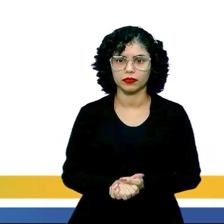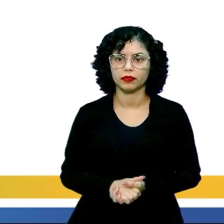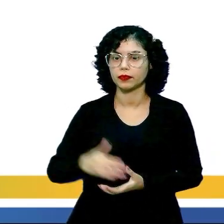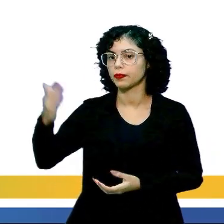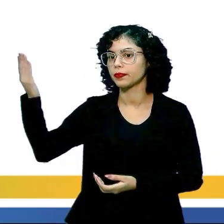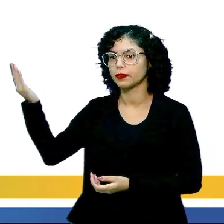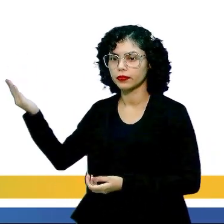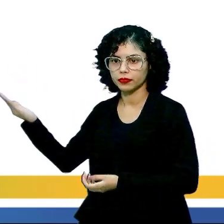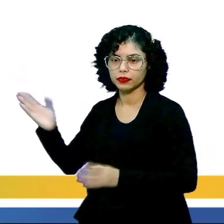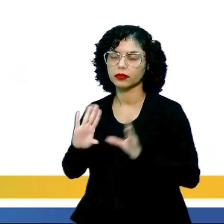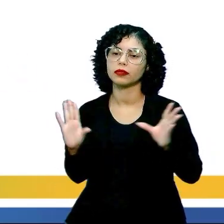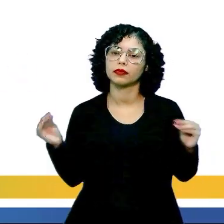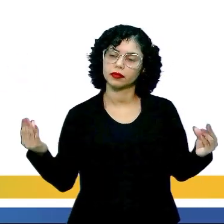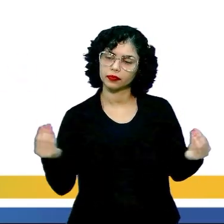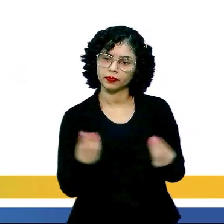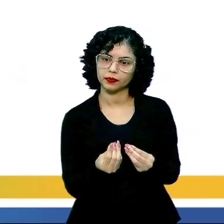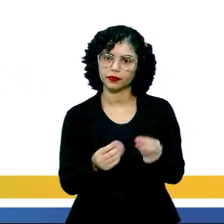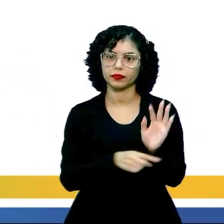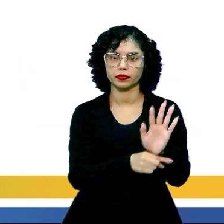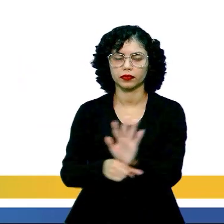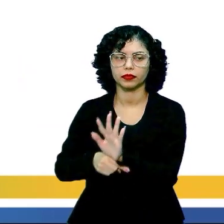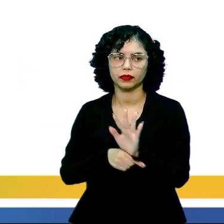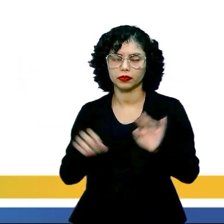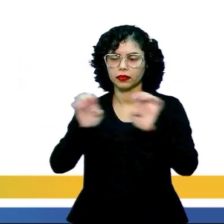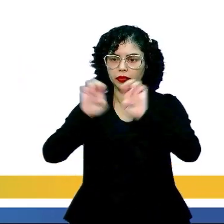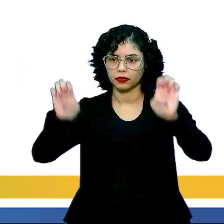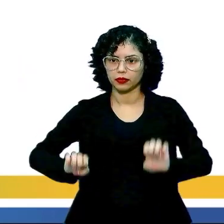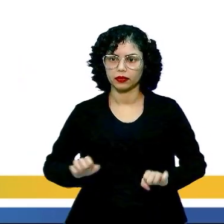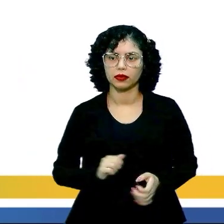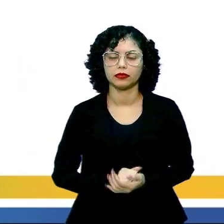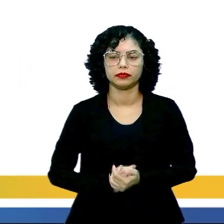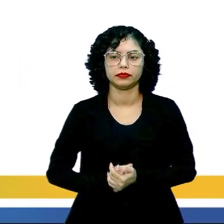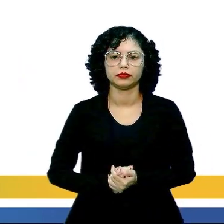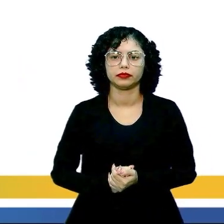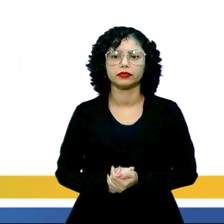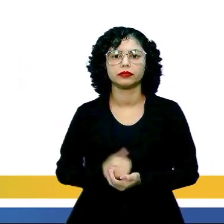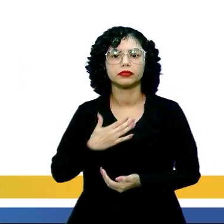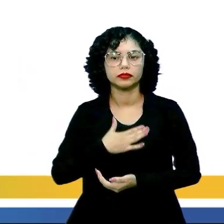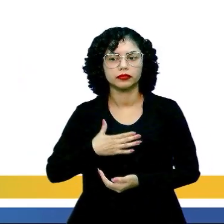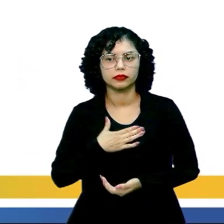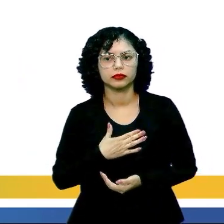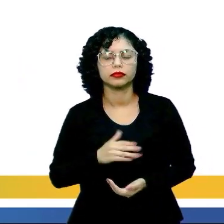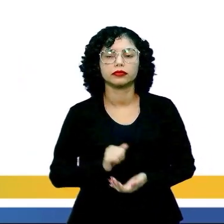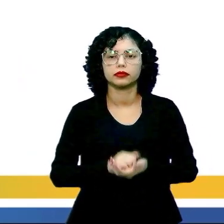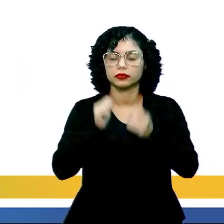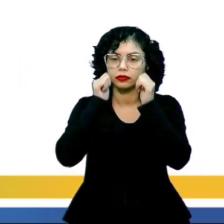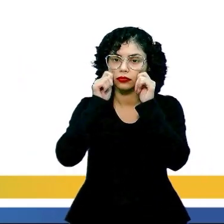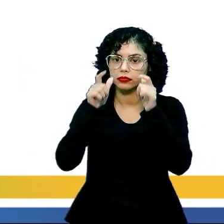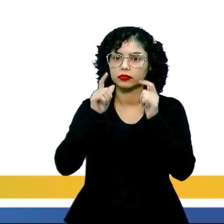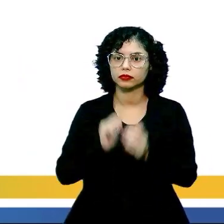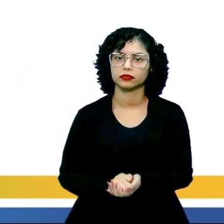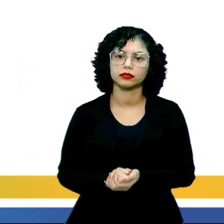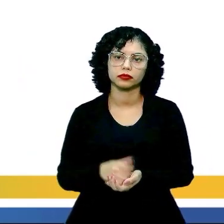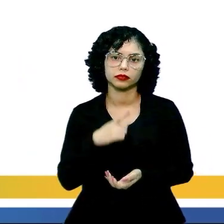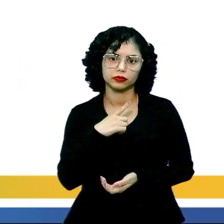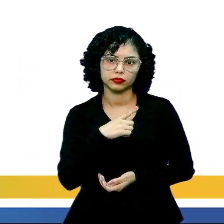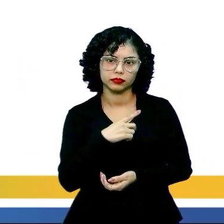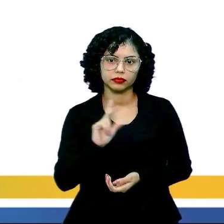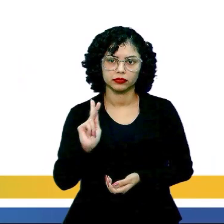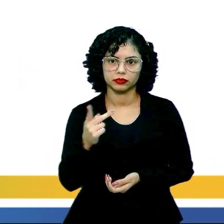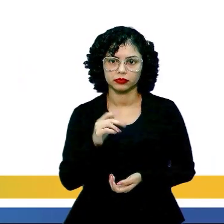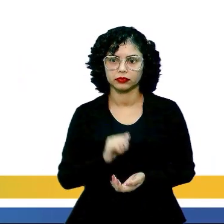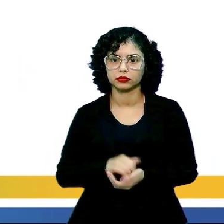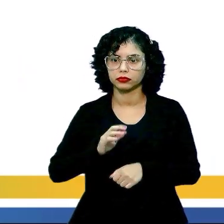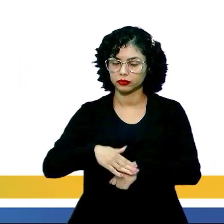polietilenglicol. Aí tá aí as substâncias mencionadas, as estruturas, tá? Gostaria que vocês ficassem atentos que você vai ter